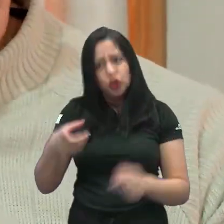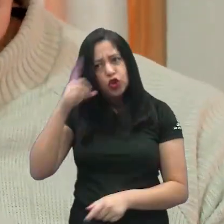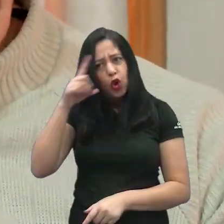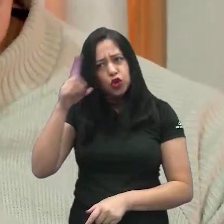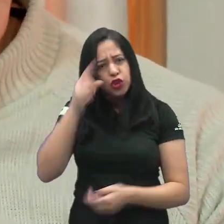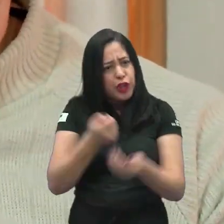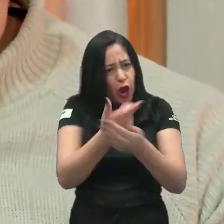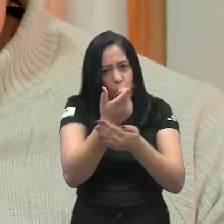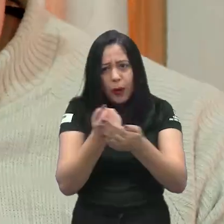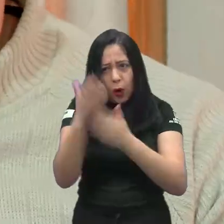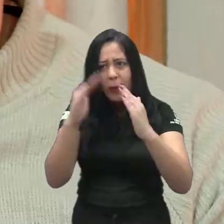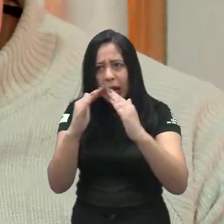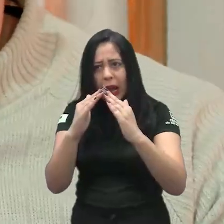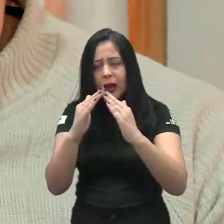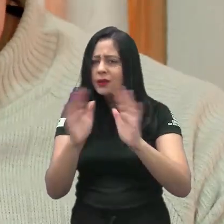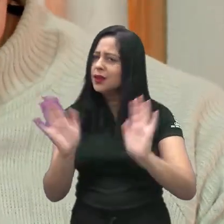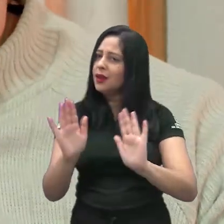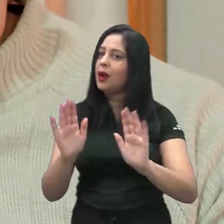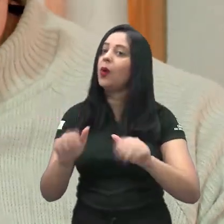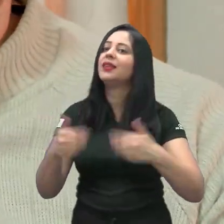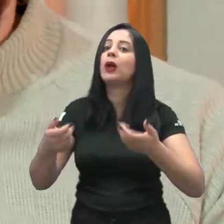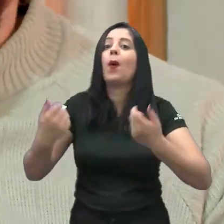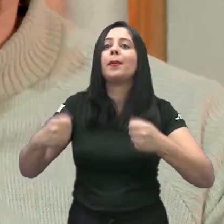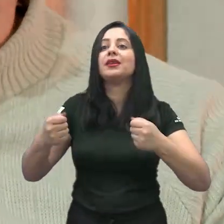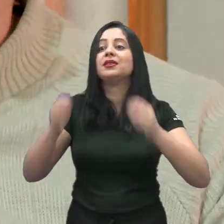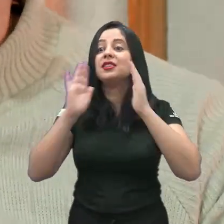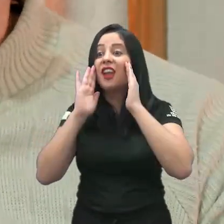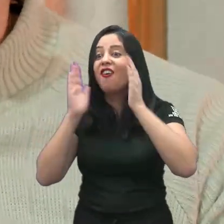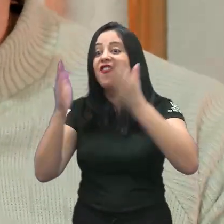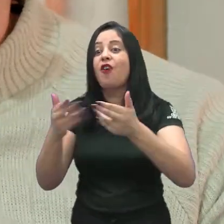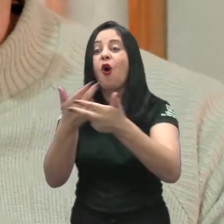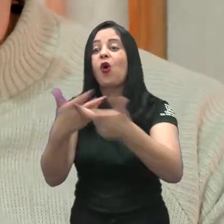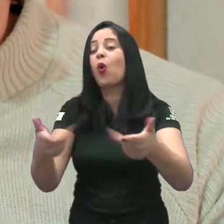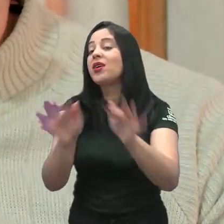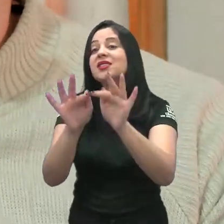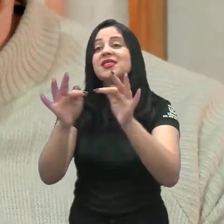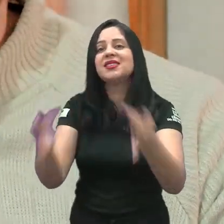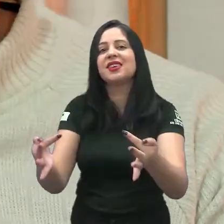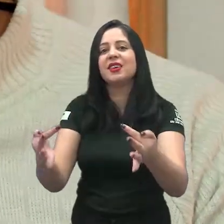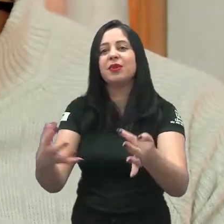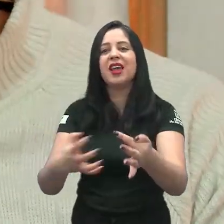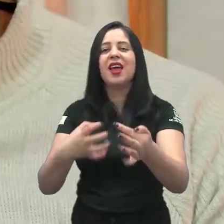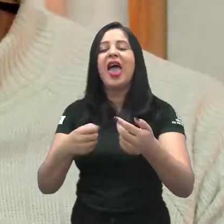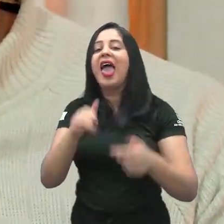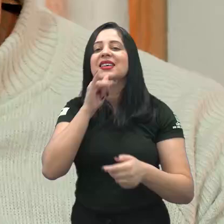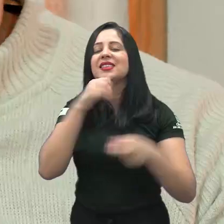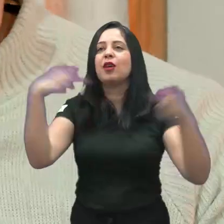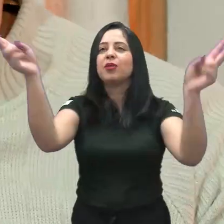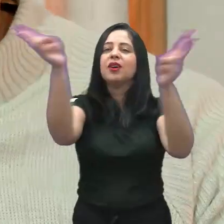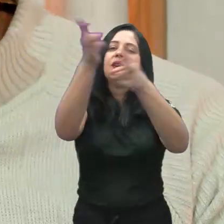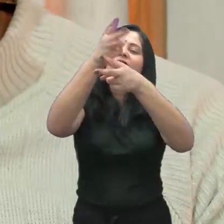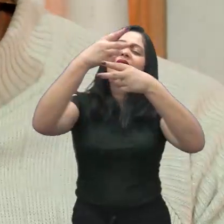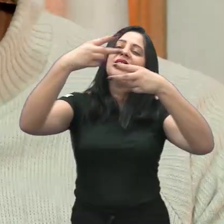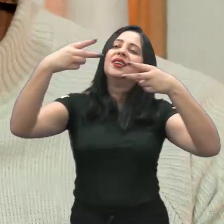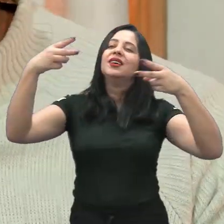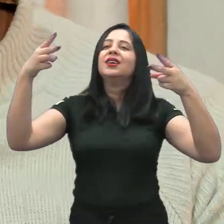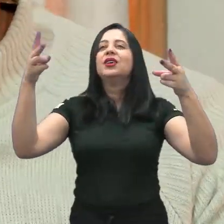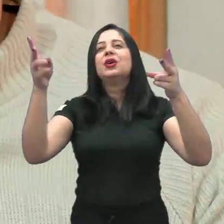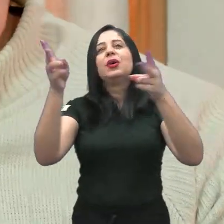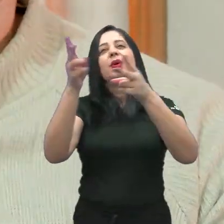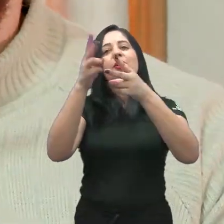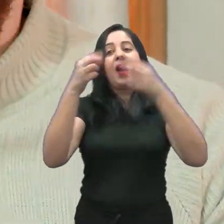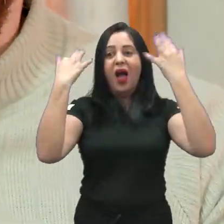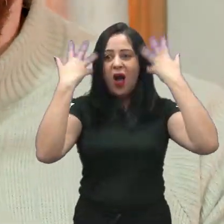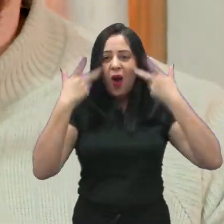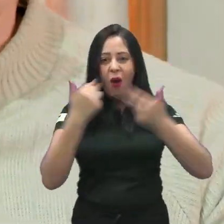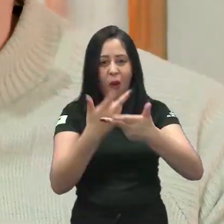tem a oportunidade de ser feliz todos os dias, sabe? Seja sentindo a brisa do vento, seja prestando atenção nos